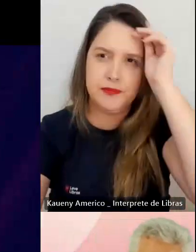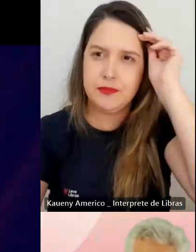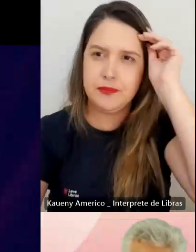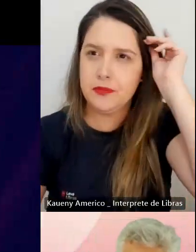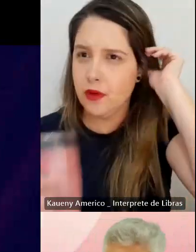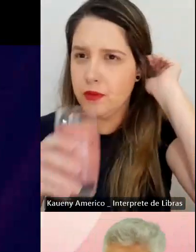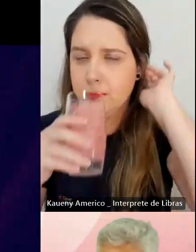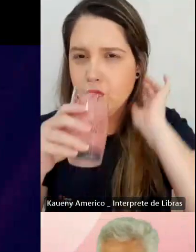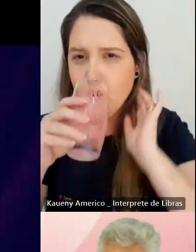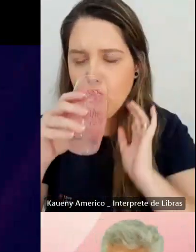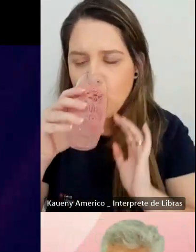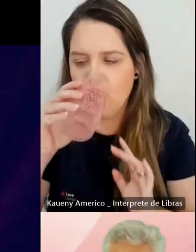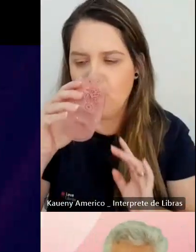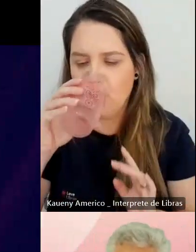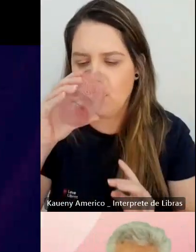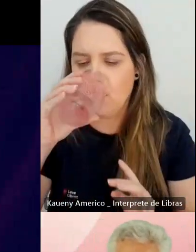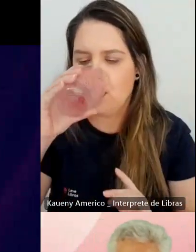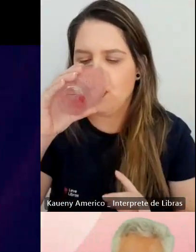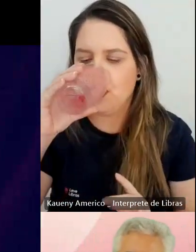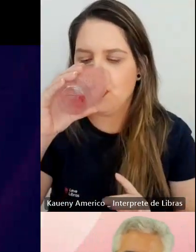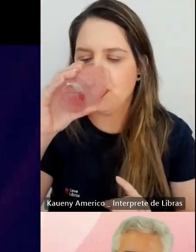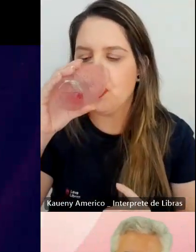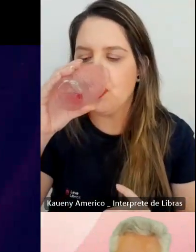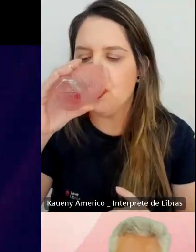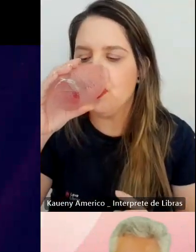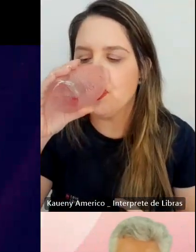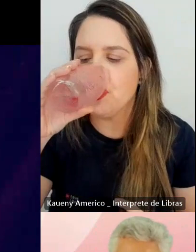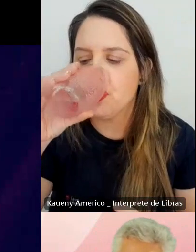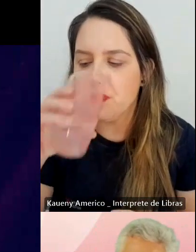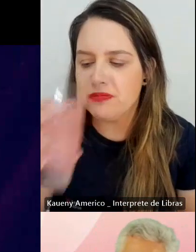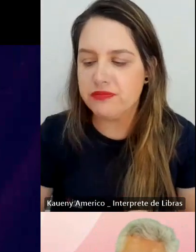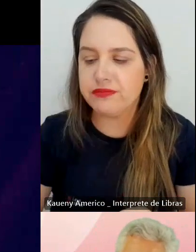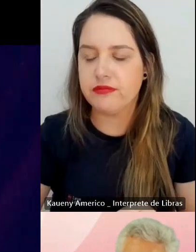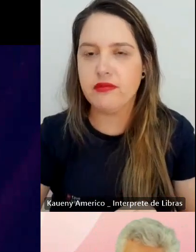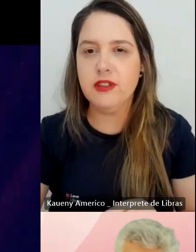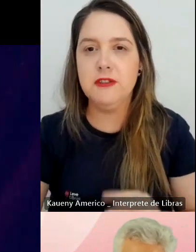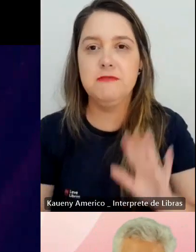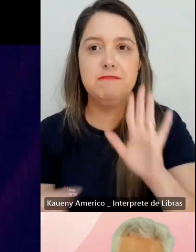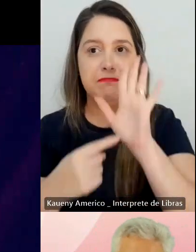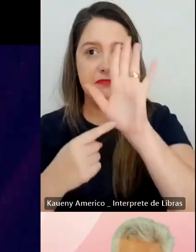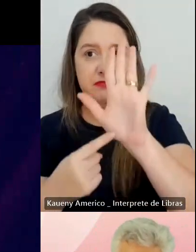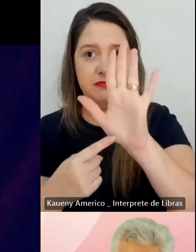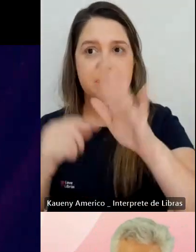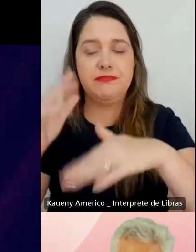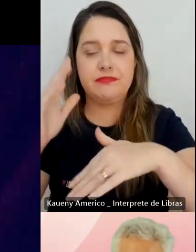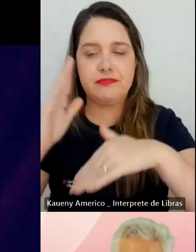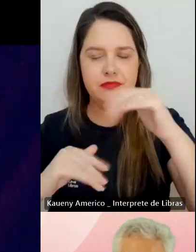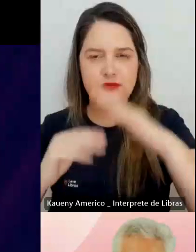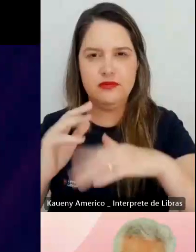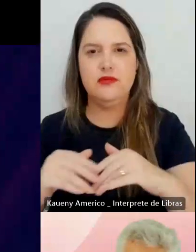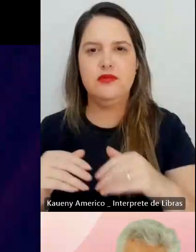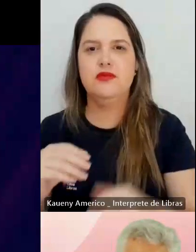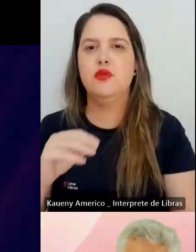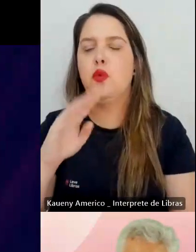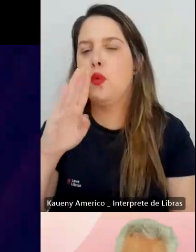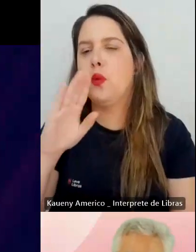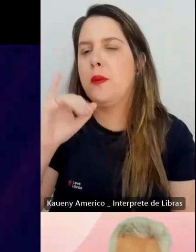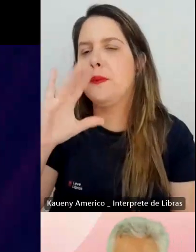exemplo mais prático. Então, coisa que eu mais gosto de falar, o umbigo é uma